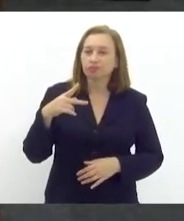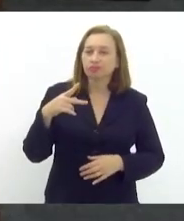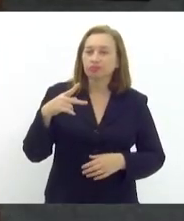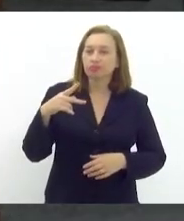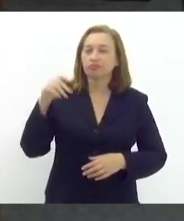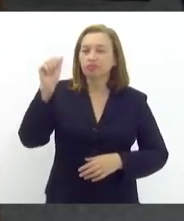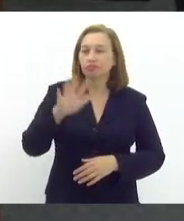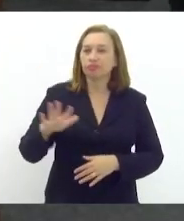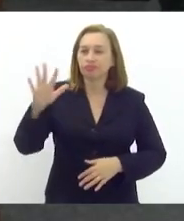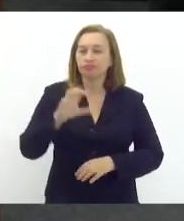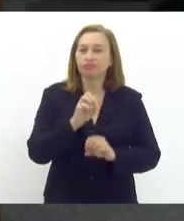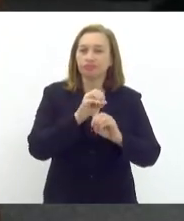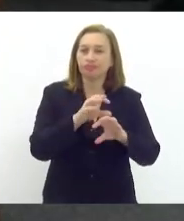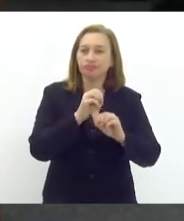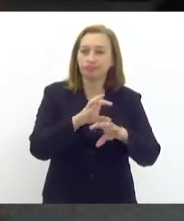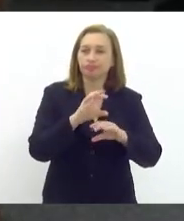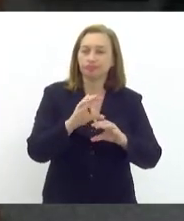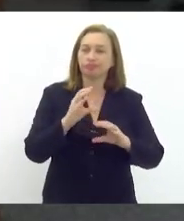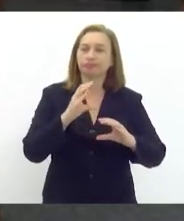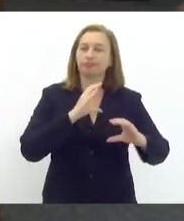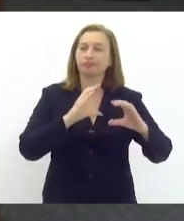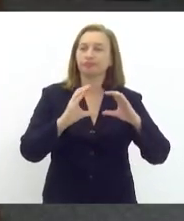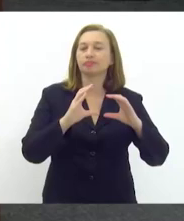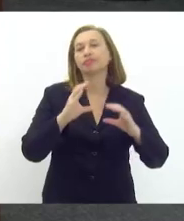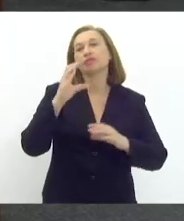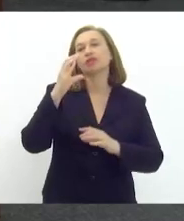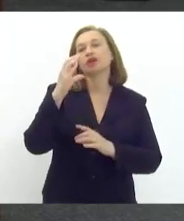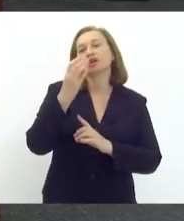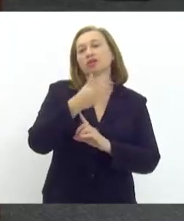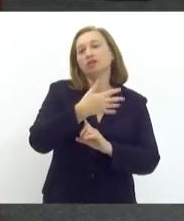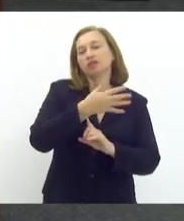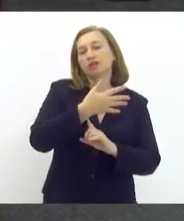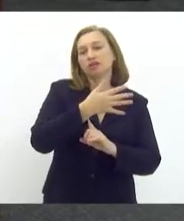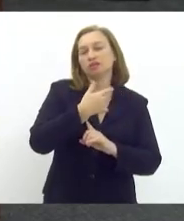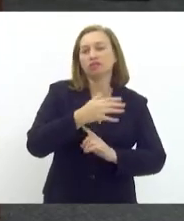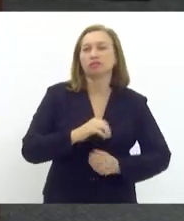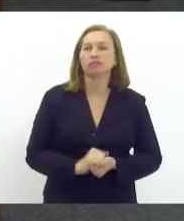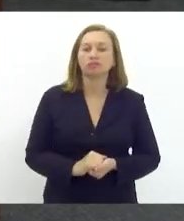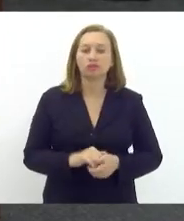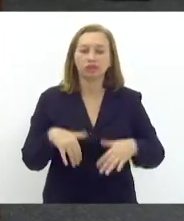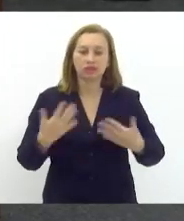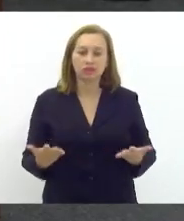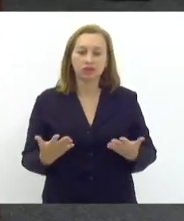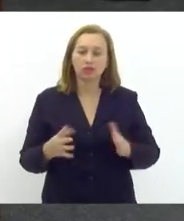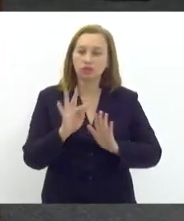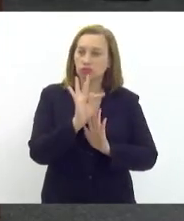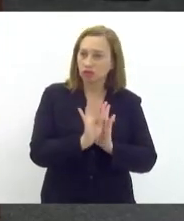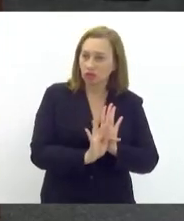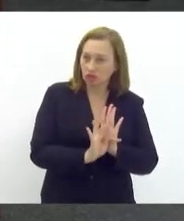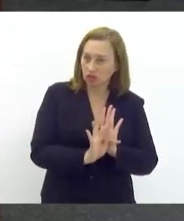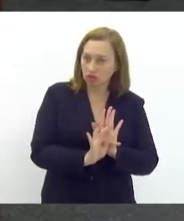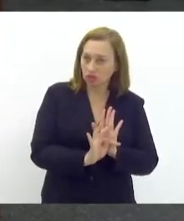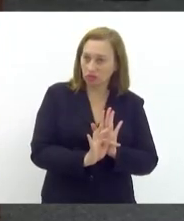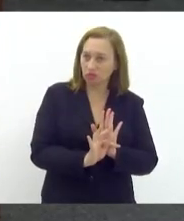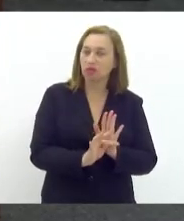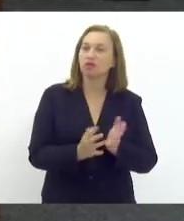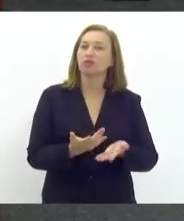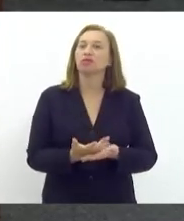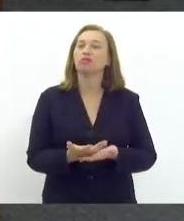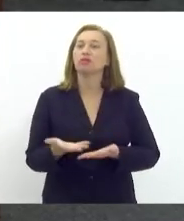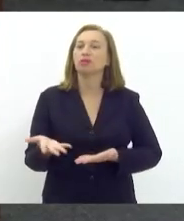educação profissional e tecnológica articulada com Plano Nacional de Educação Então o texto prevê uma interação